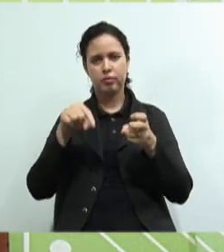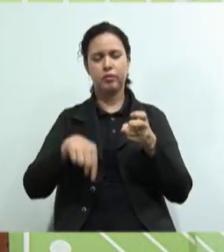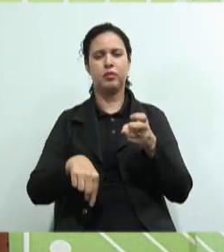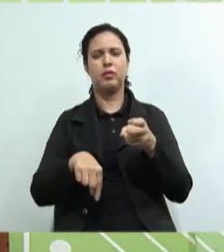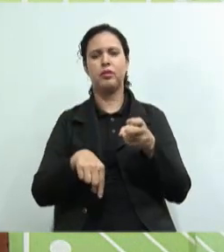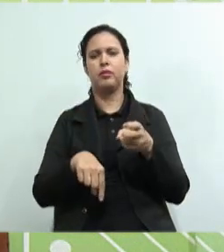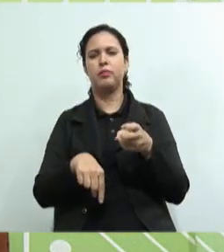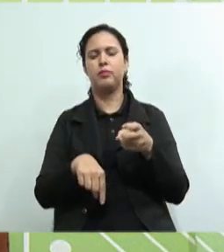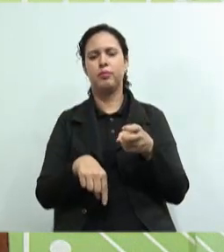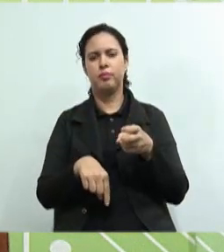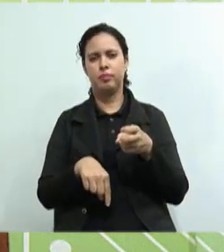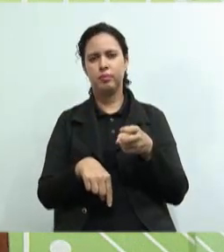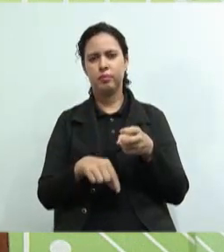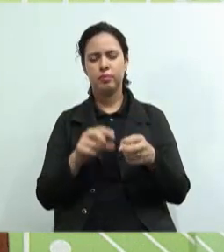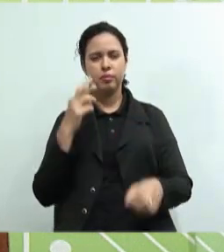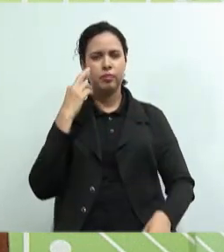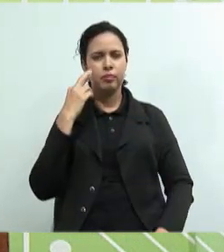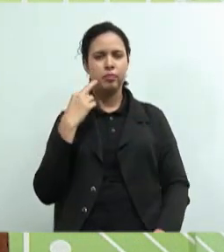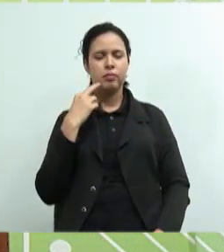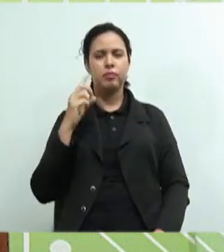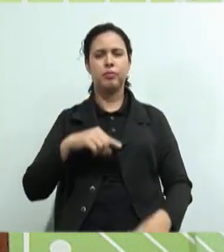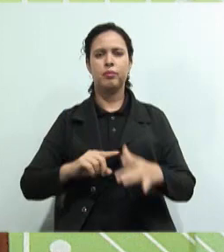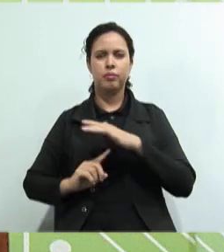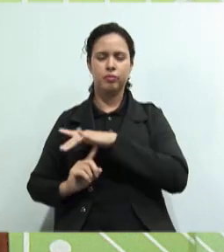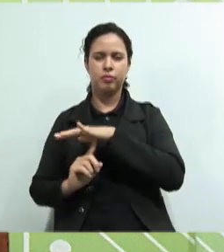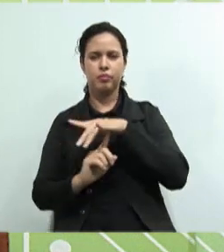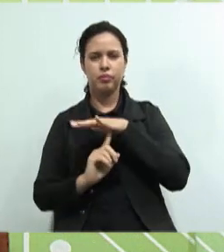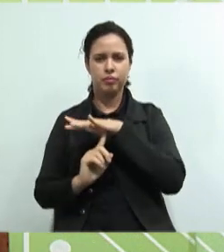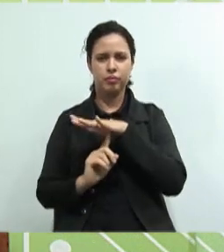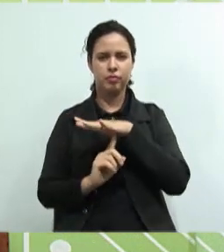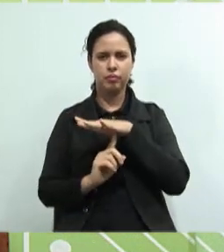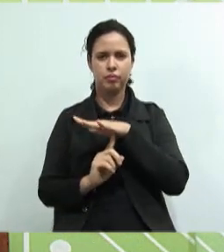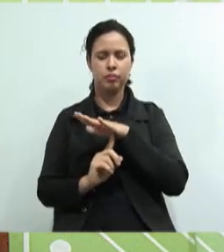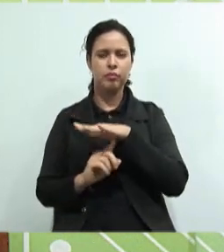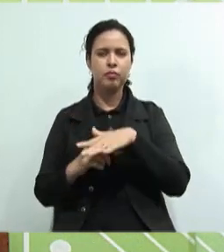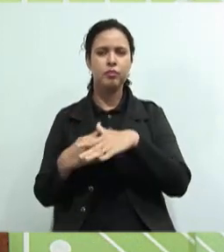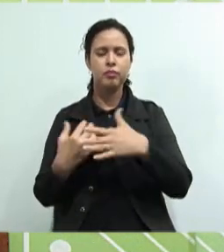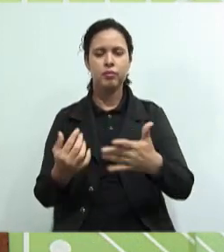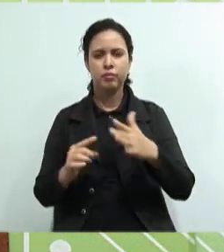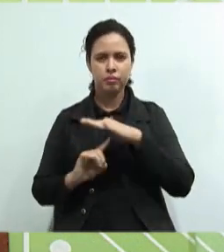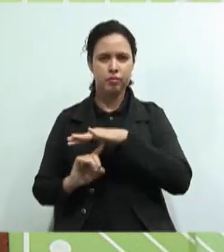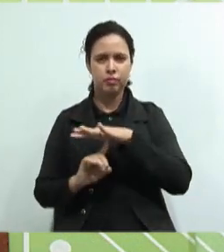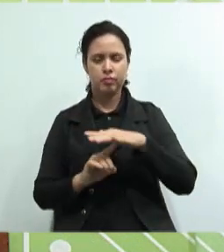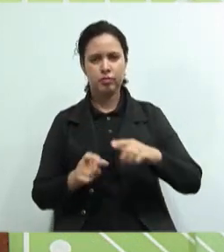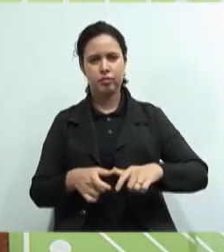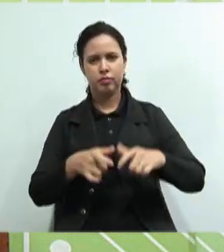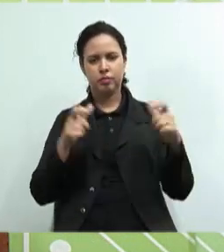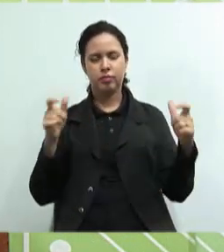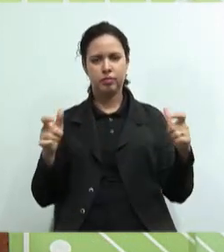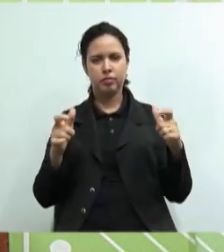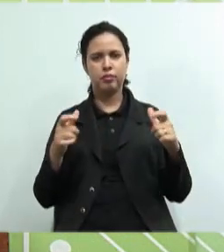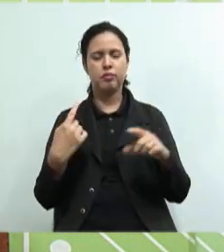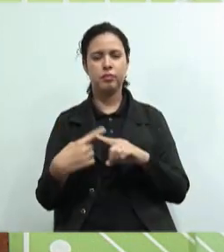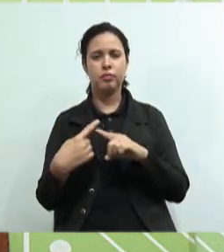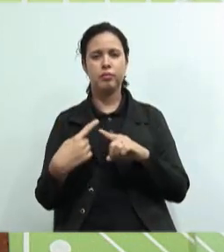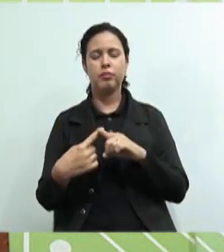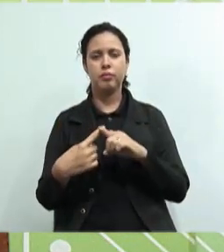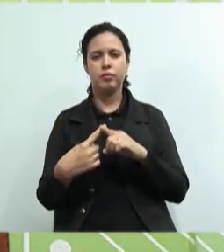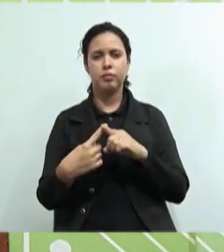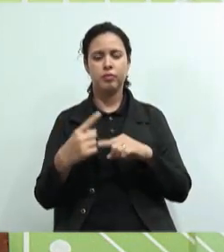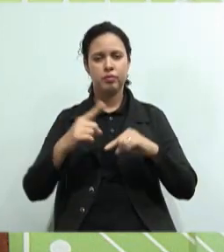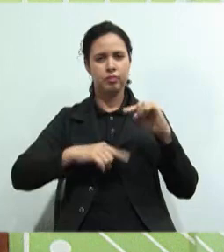Rondônia, é muito comum essas feiras nos nossos municípios e essas feiras geralmente são de grande qualidade, porque oferecem